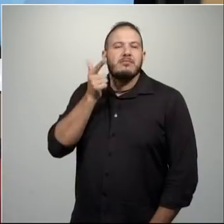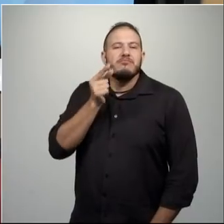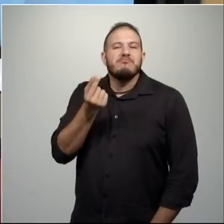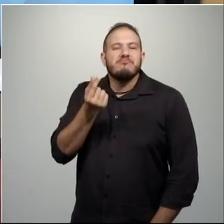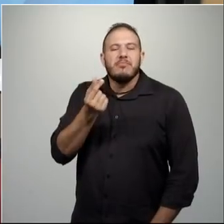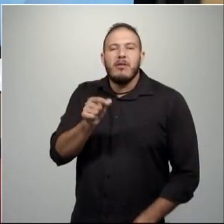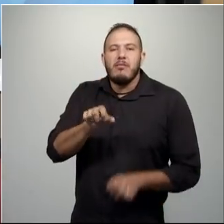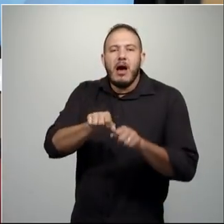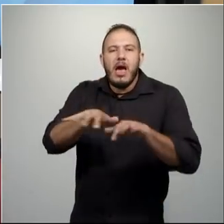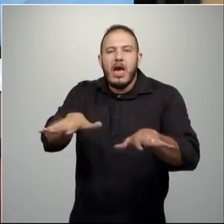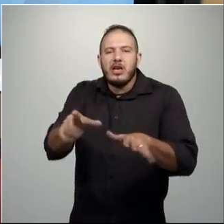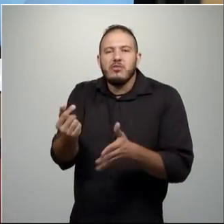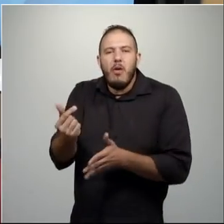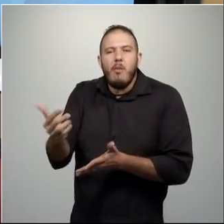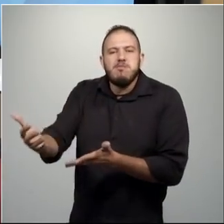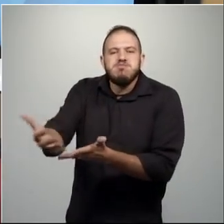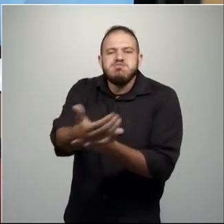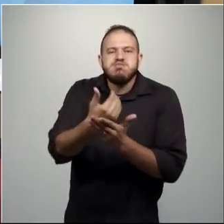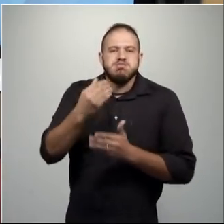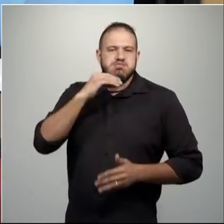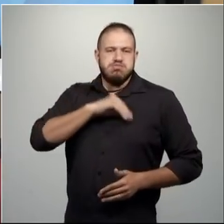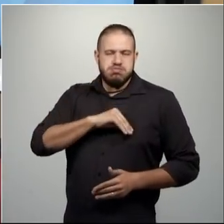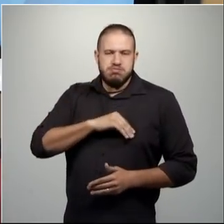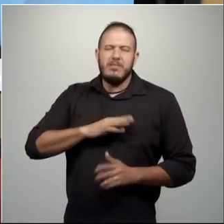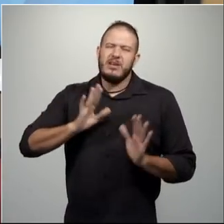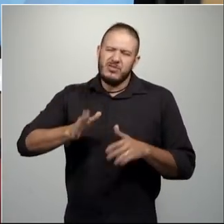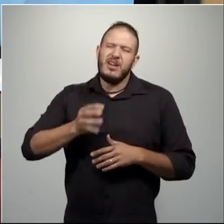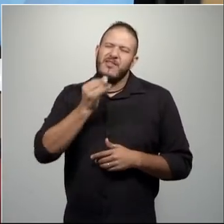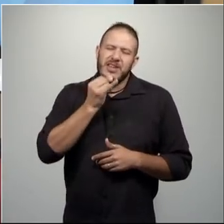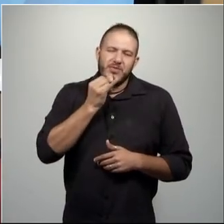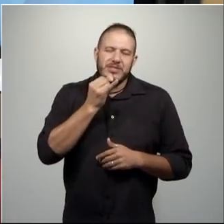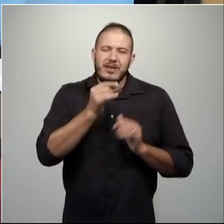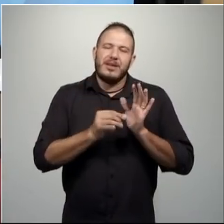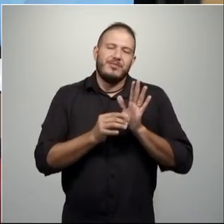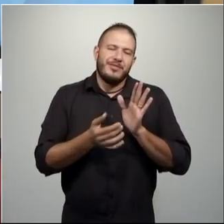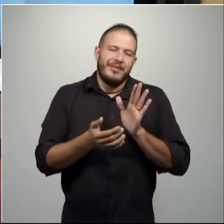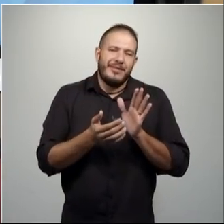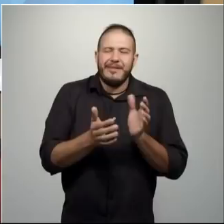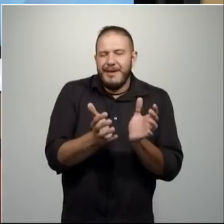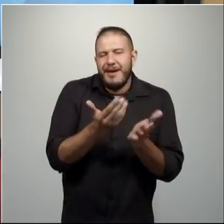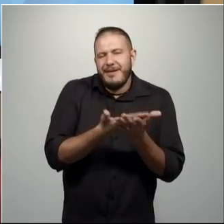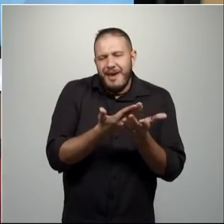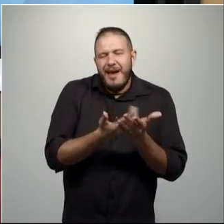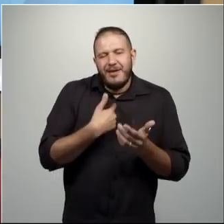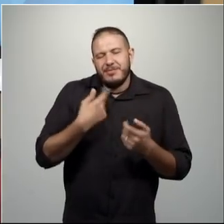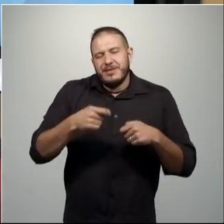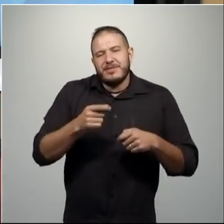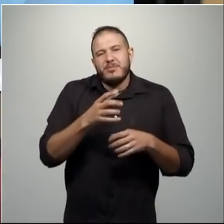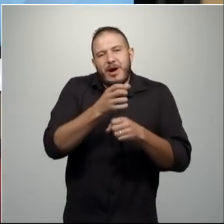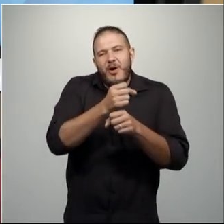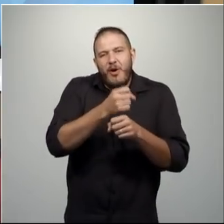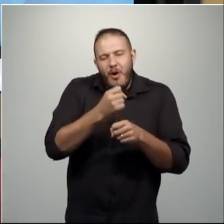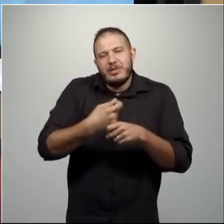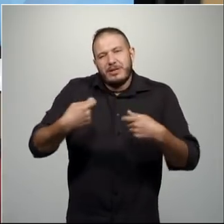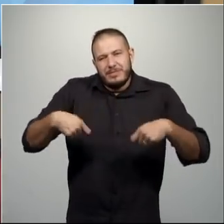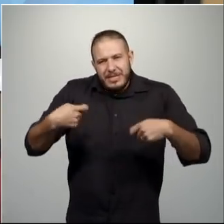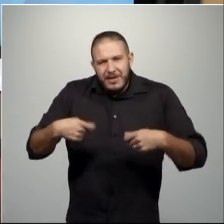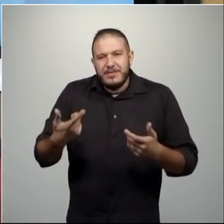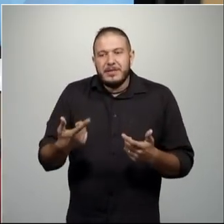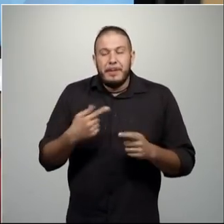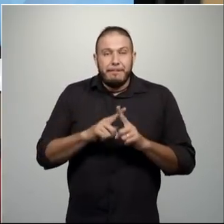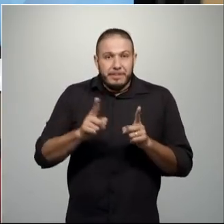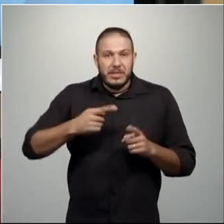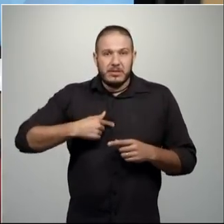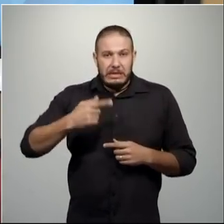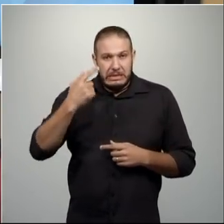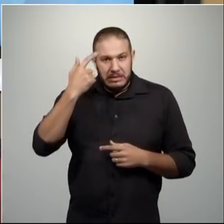eu dei um exemplo em aula que é um exemplo mais lúdico de uma conta que tinha que ser feita a idéia aqui é o trouxe alguns